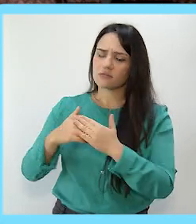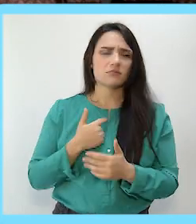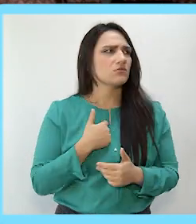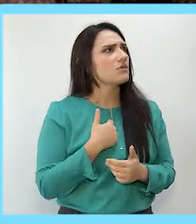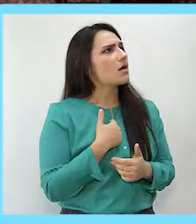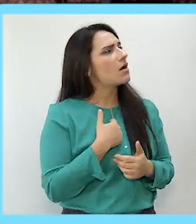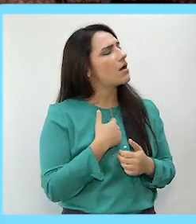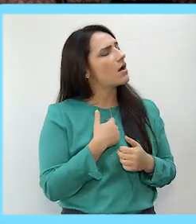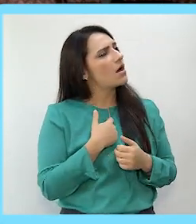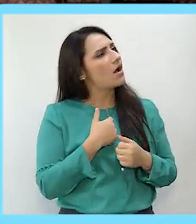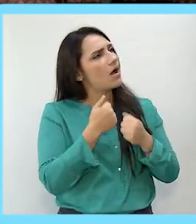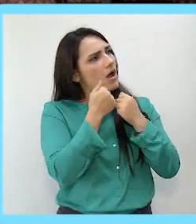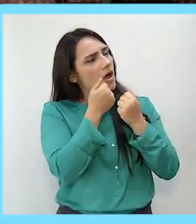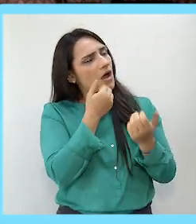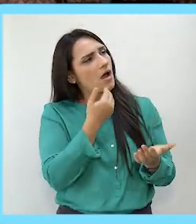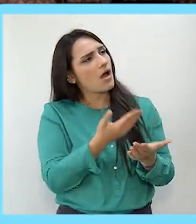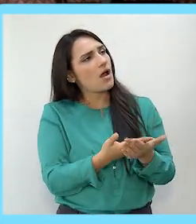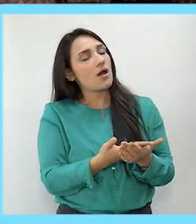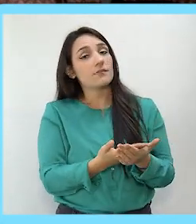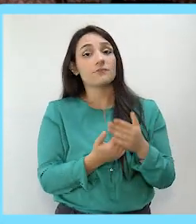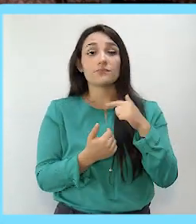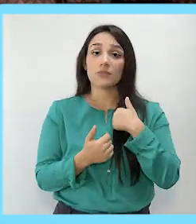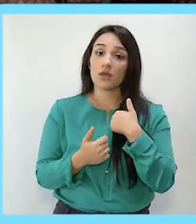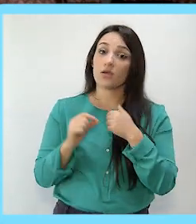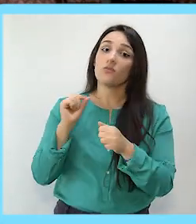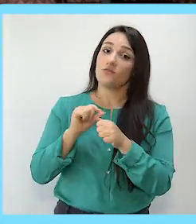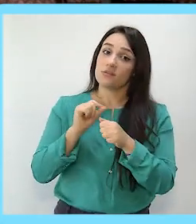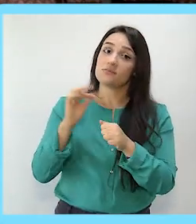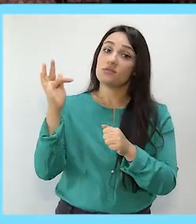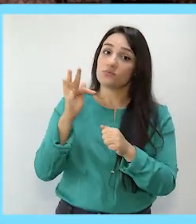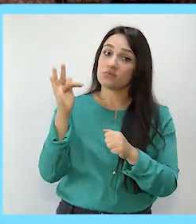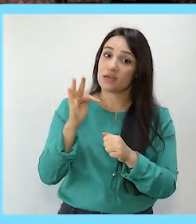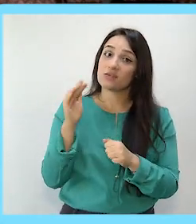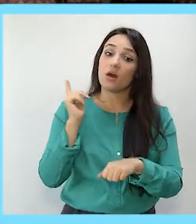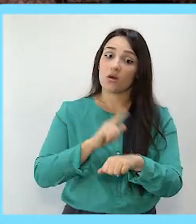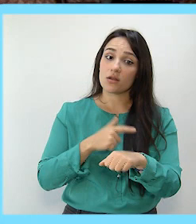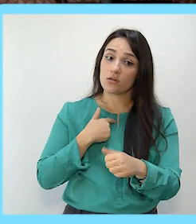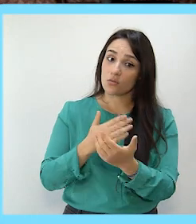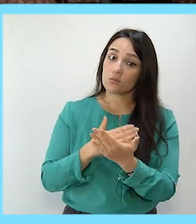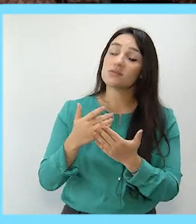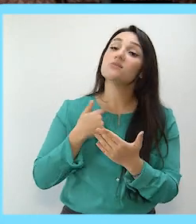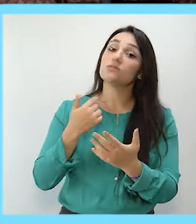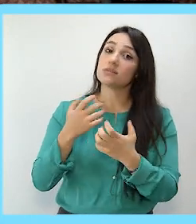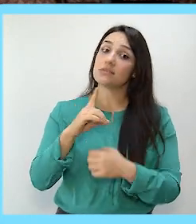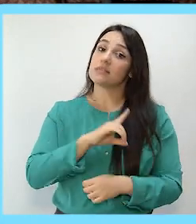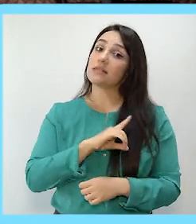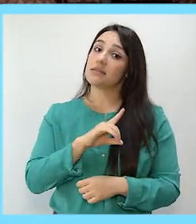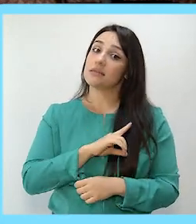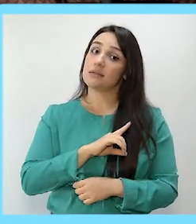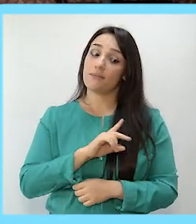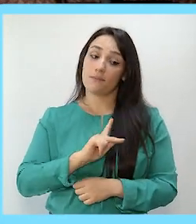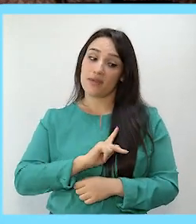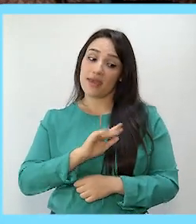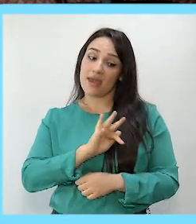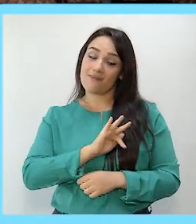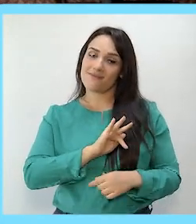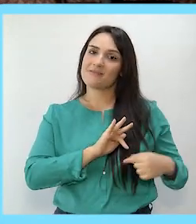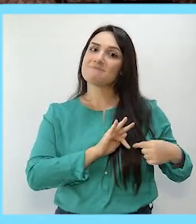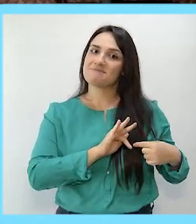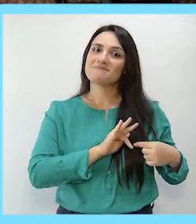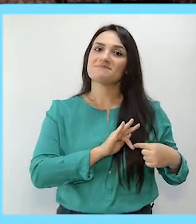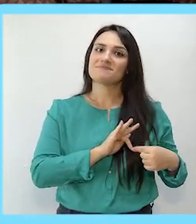aquilo me encantava. Tanto é que eu fiz faculdade querendo ser delegada da Polícia Federal em